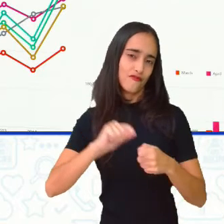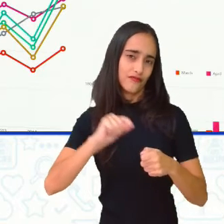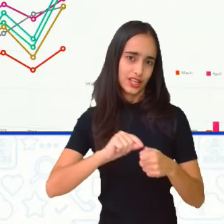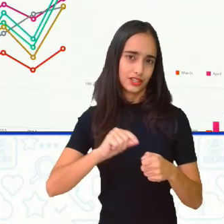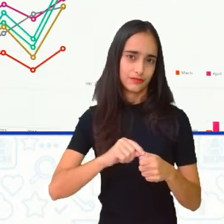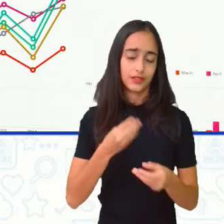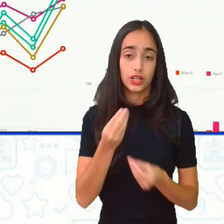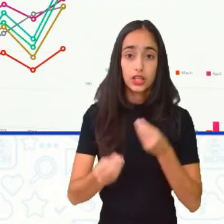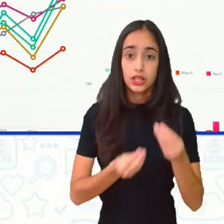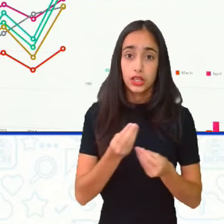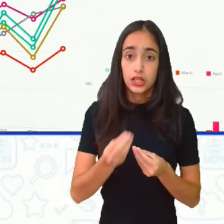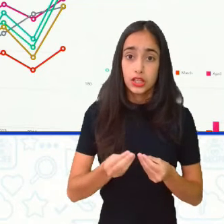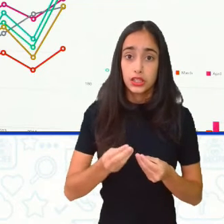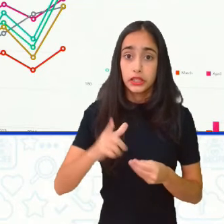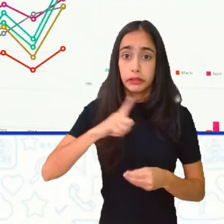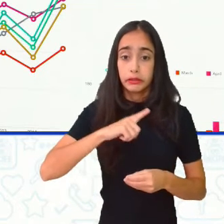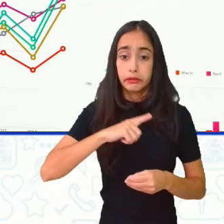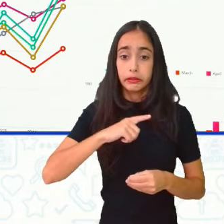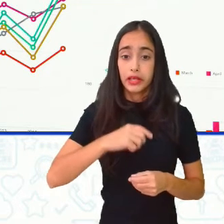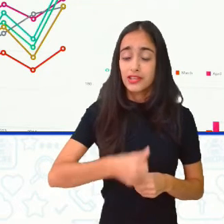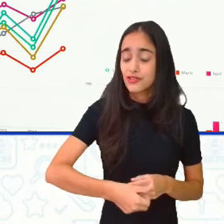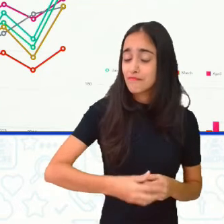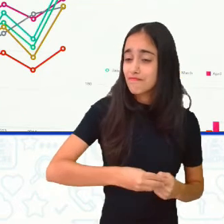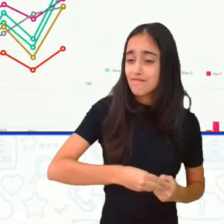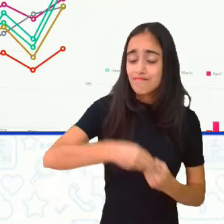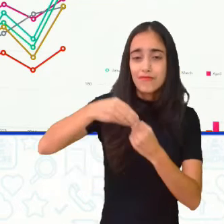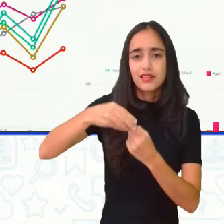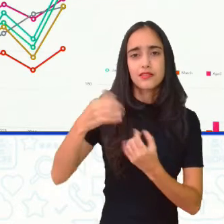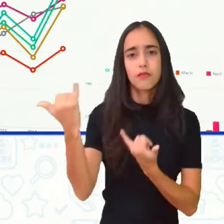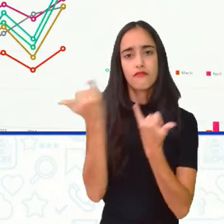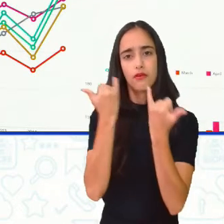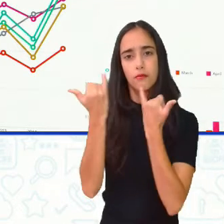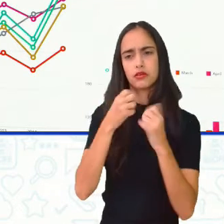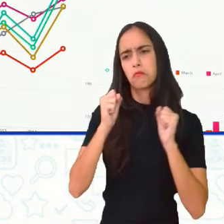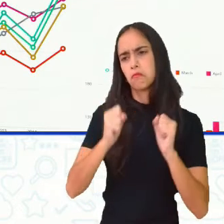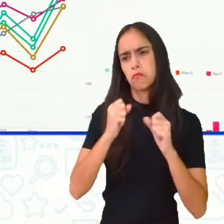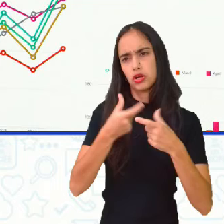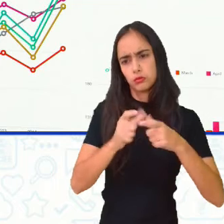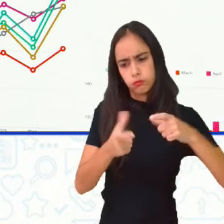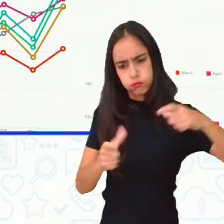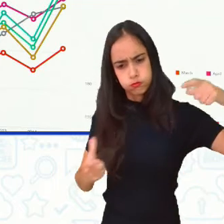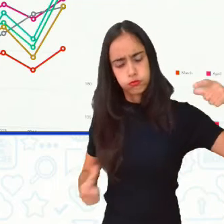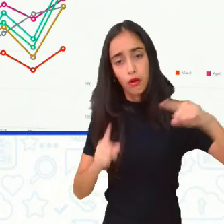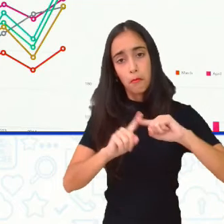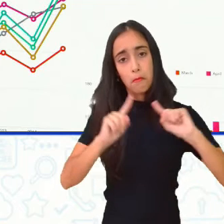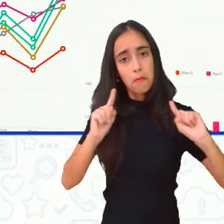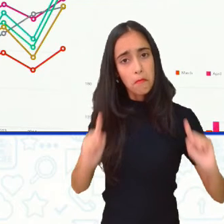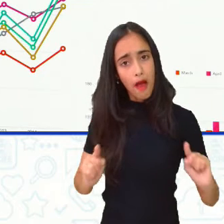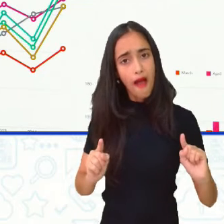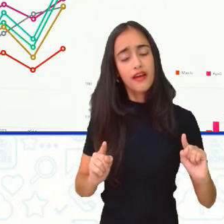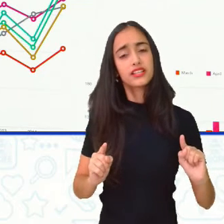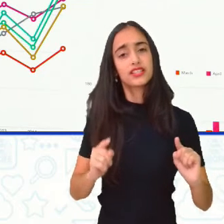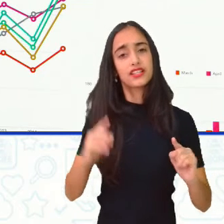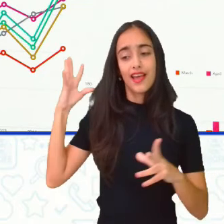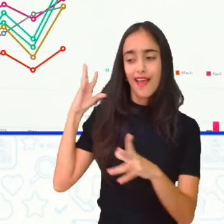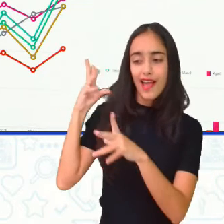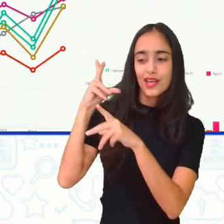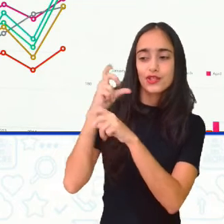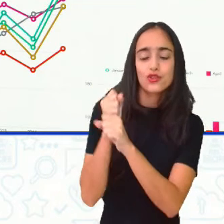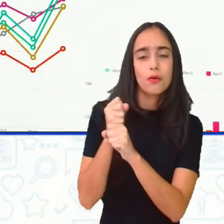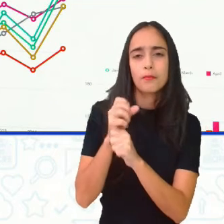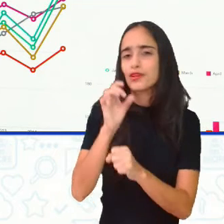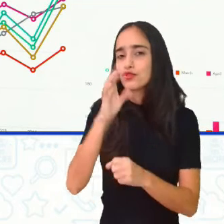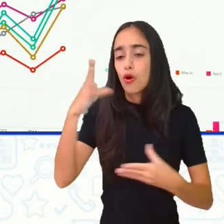as principais informações. É claro que ele poderia ser mais extenso, tá? Mas se a gente pensar sempre que o resumo é uma forma de sintetizar